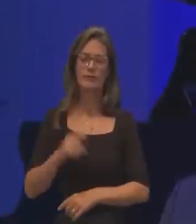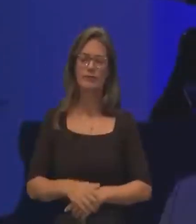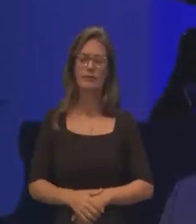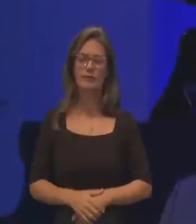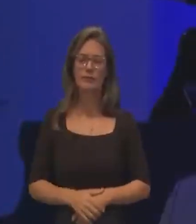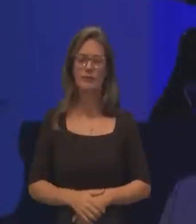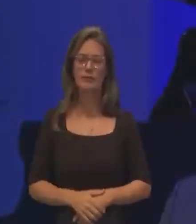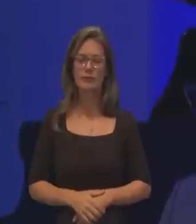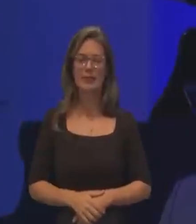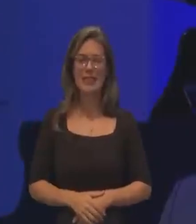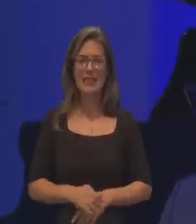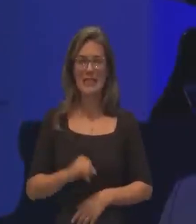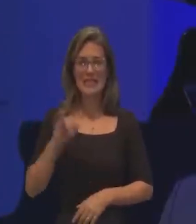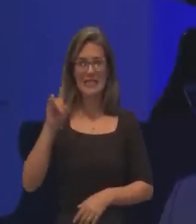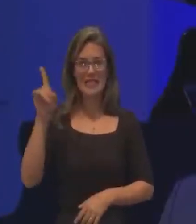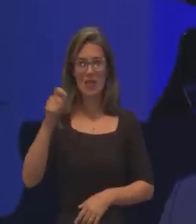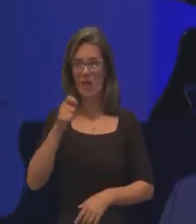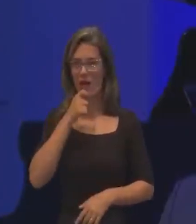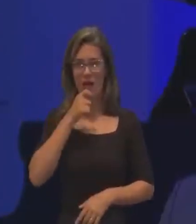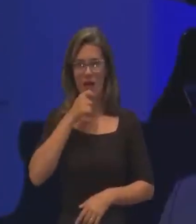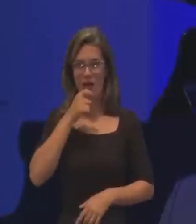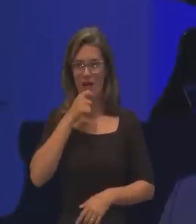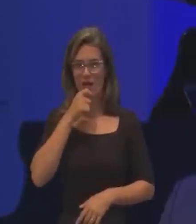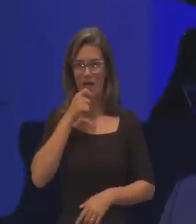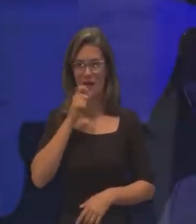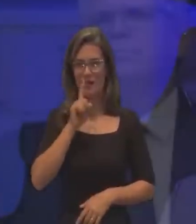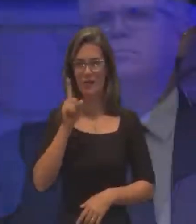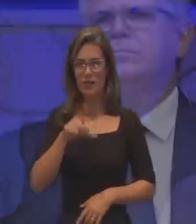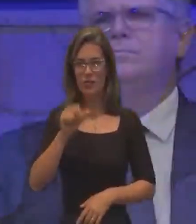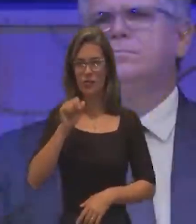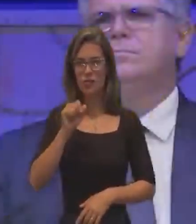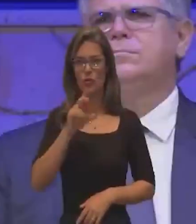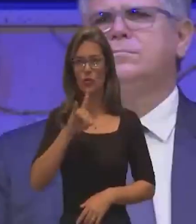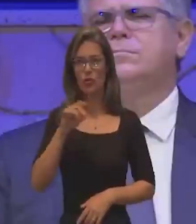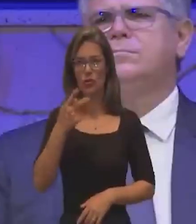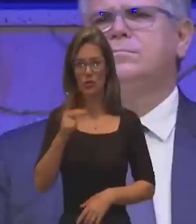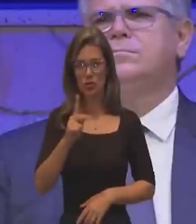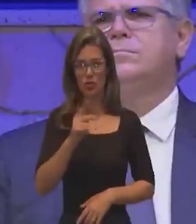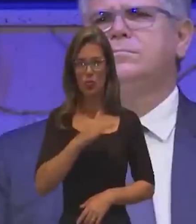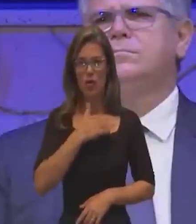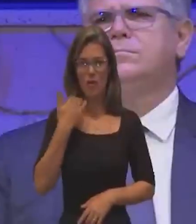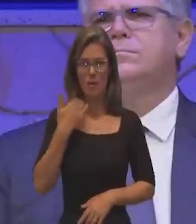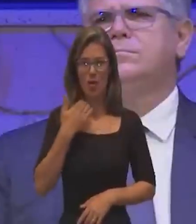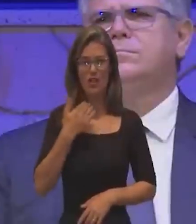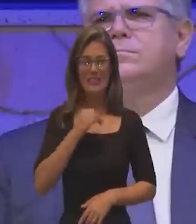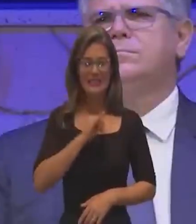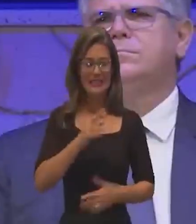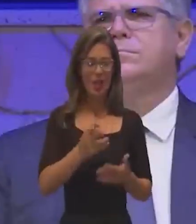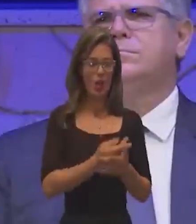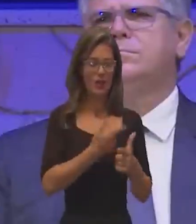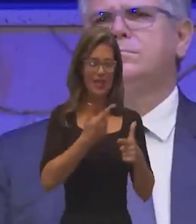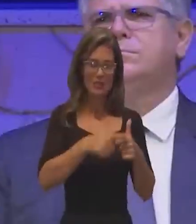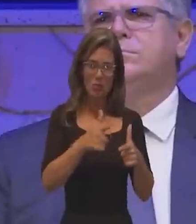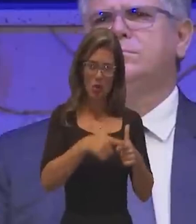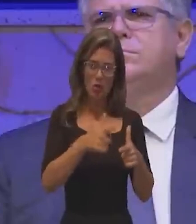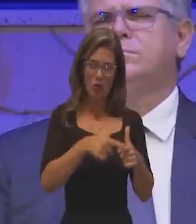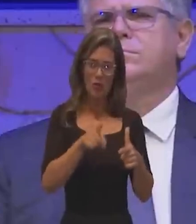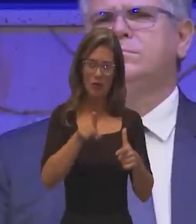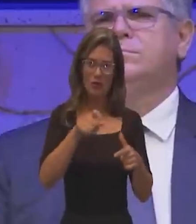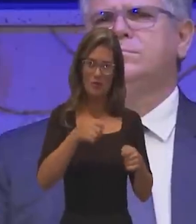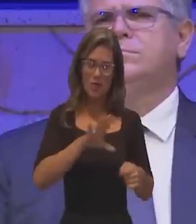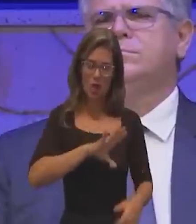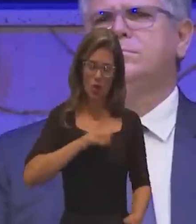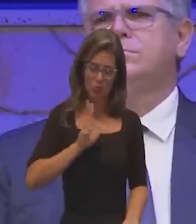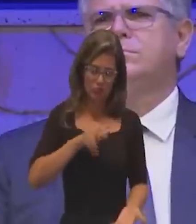o irmão ou a irmã precisa erguer a cabeça e batalhar e lutar com coragem e ousadia,